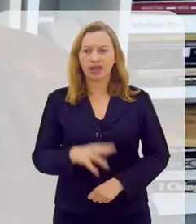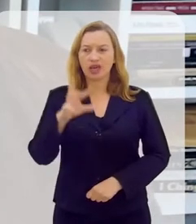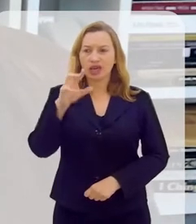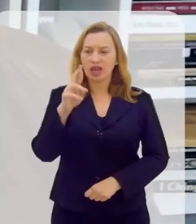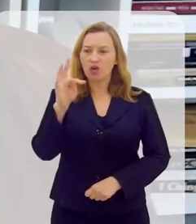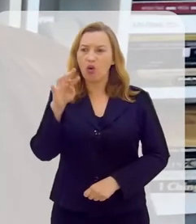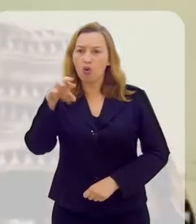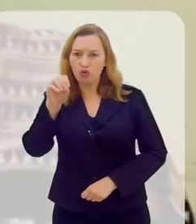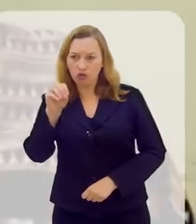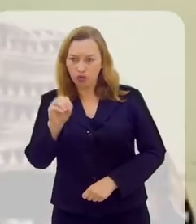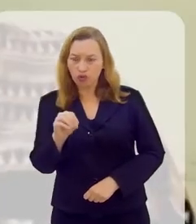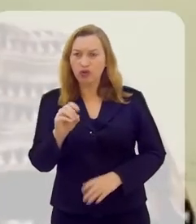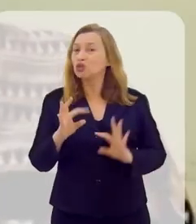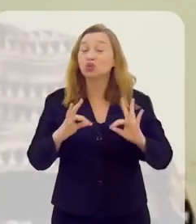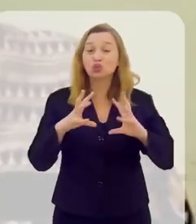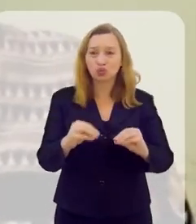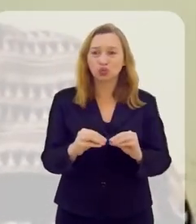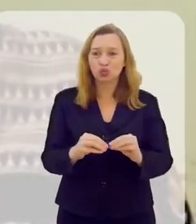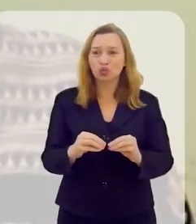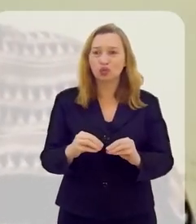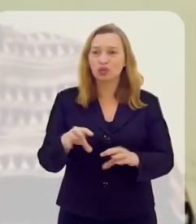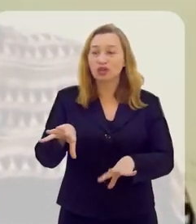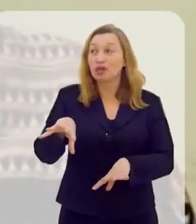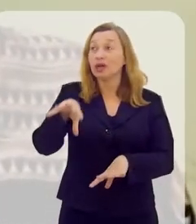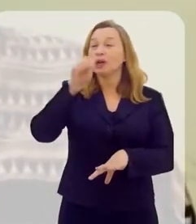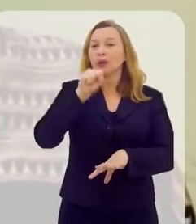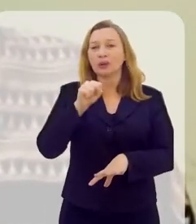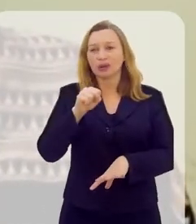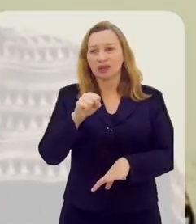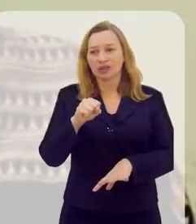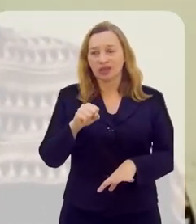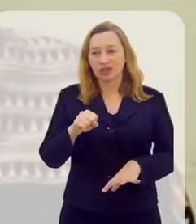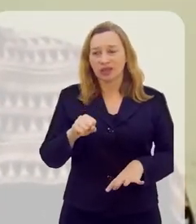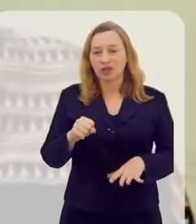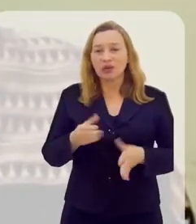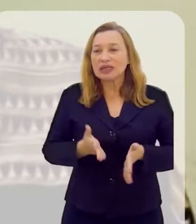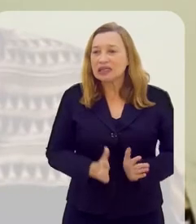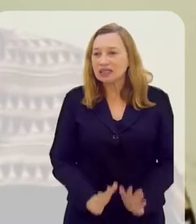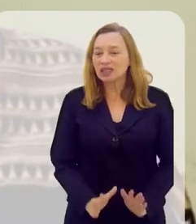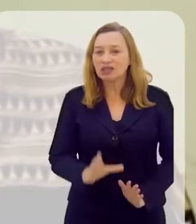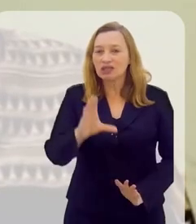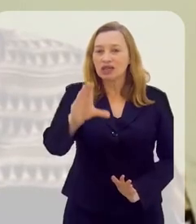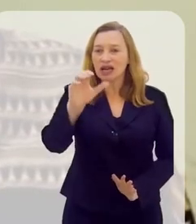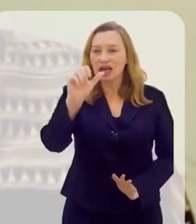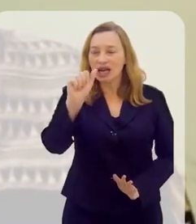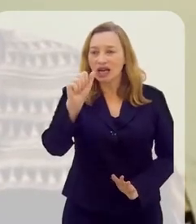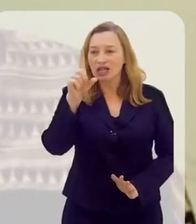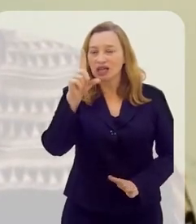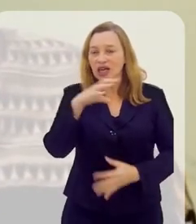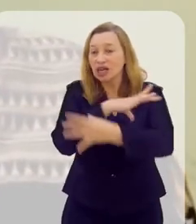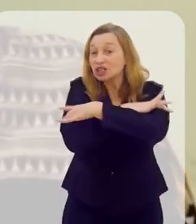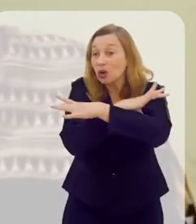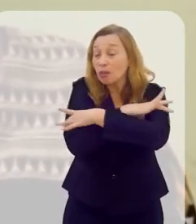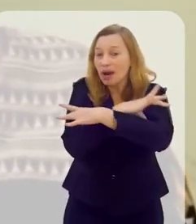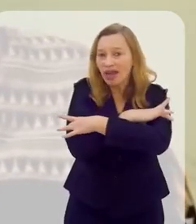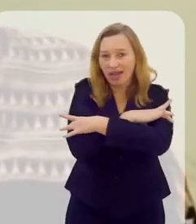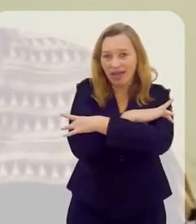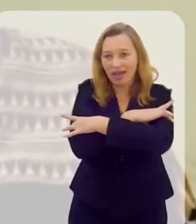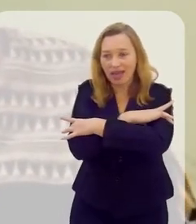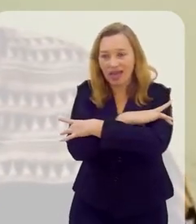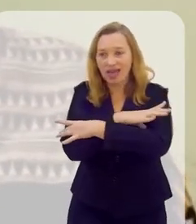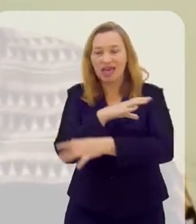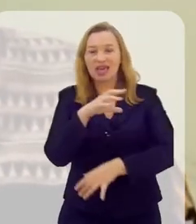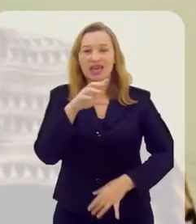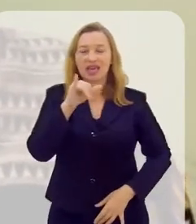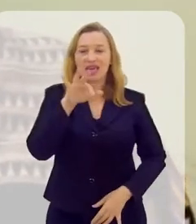o Recôncavo? Ah, é tudo. É o ar que eu respiro, né? O berço do candomblé, do samba de roda, a